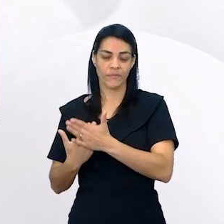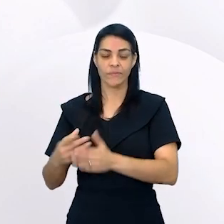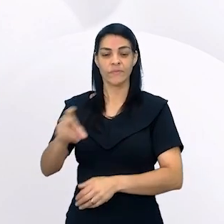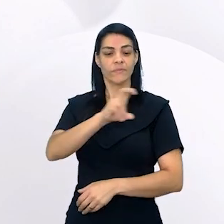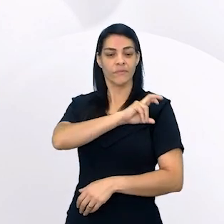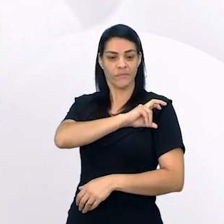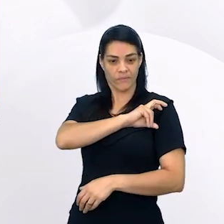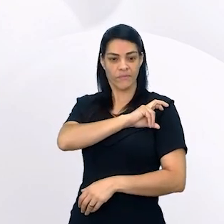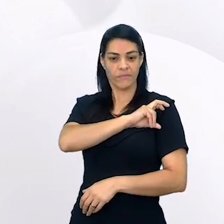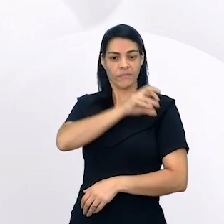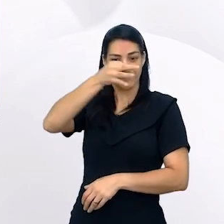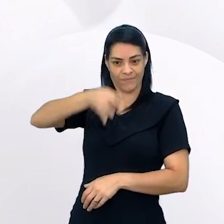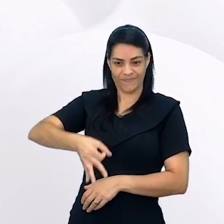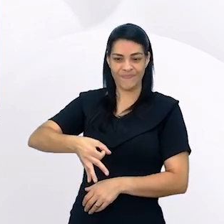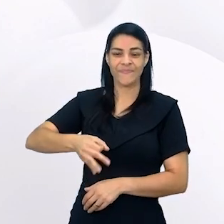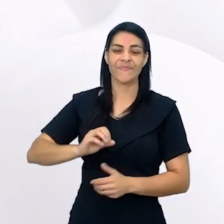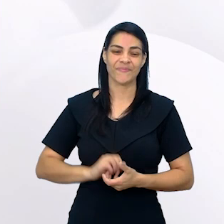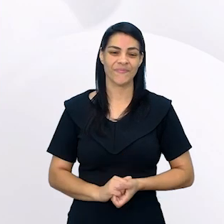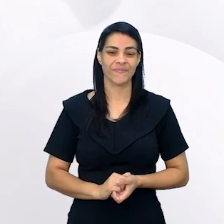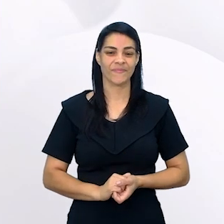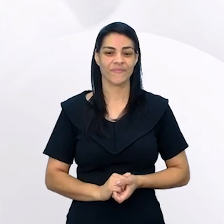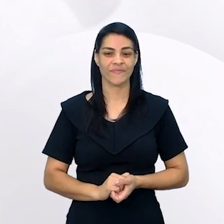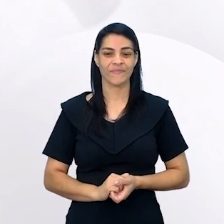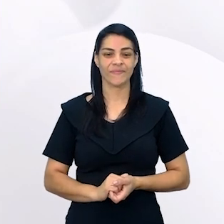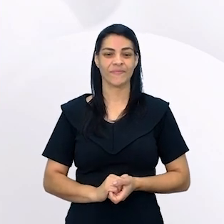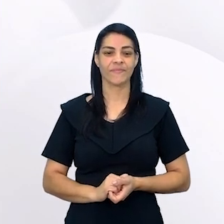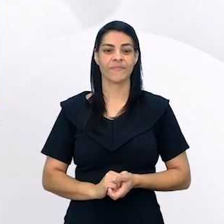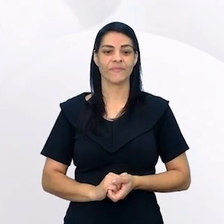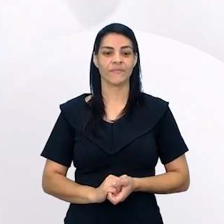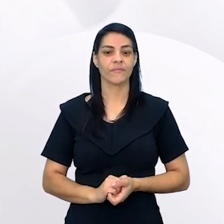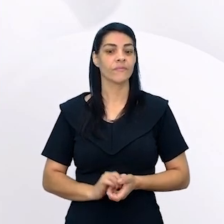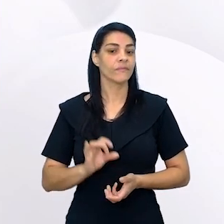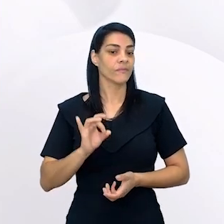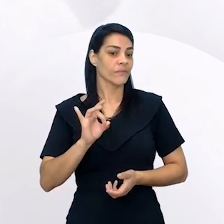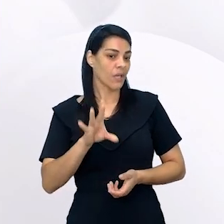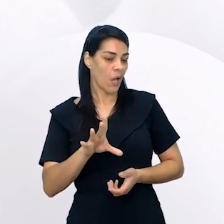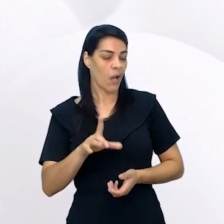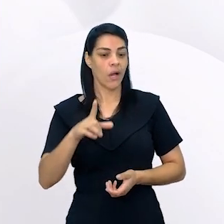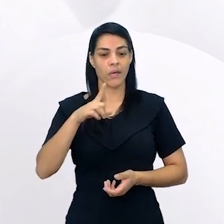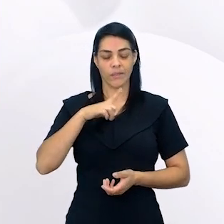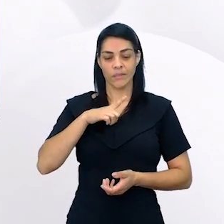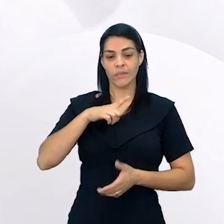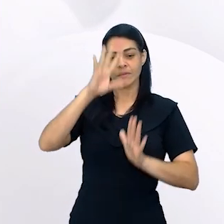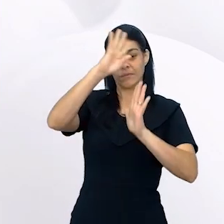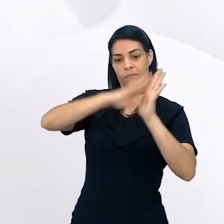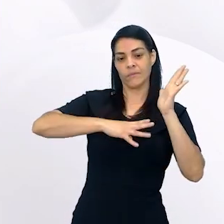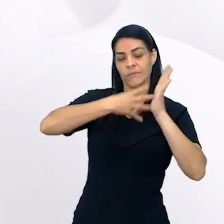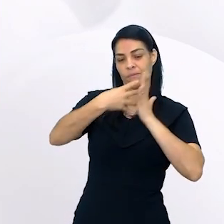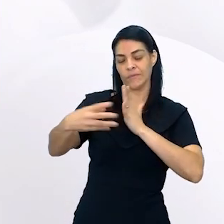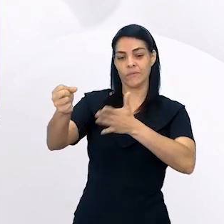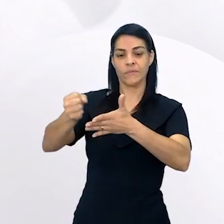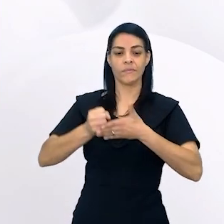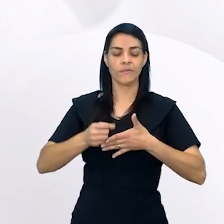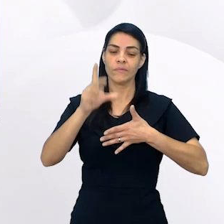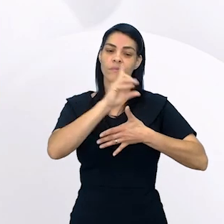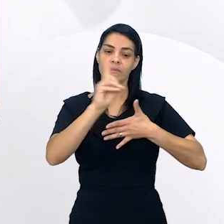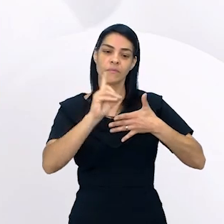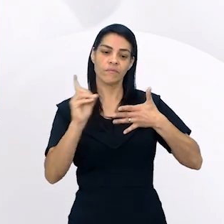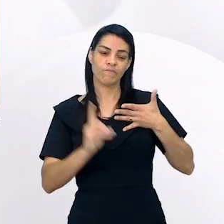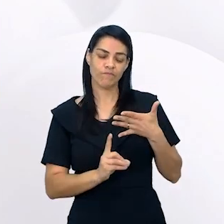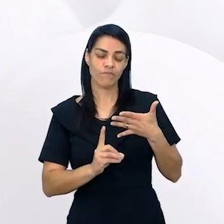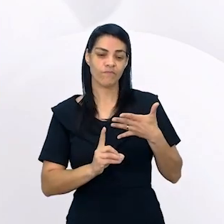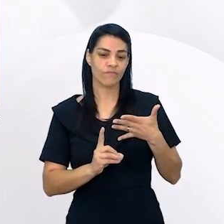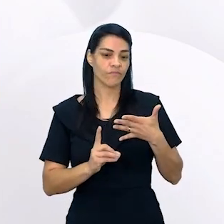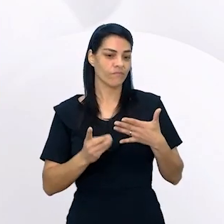quinto ano acertaram essa pergunta Só que também tem a plataforma me traz os dados de que também não